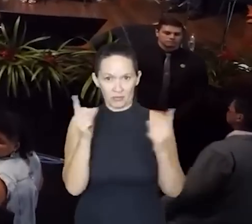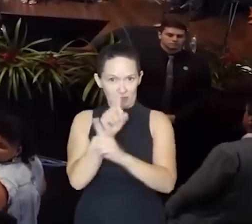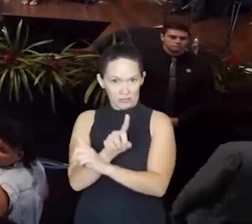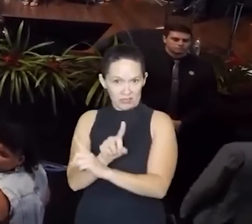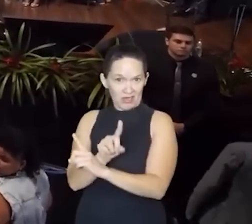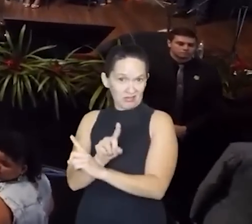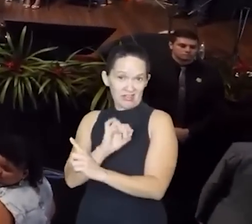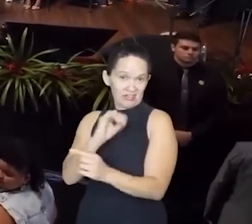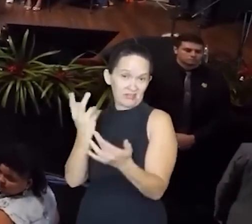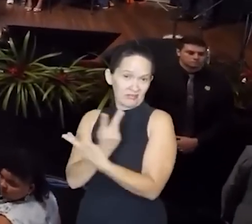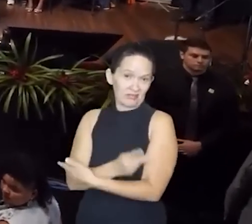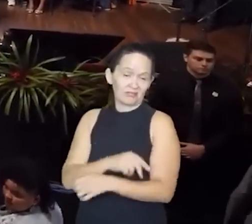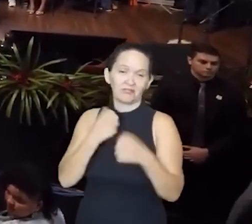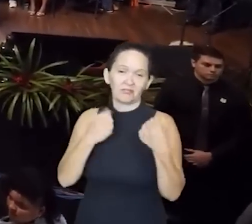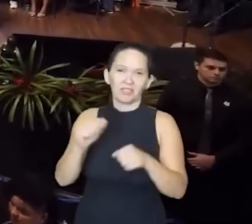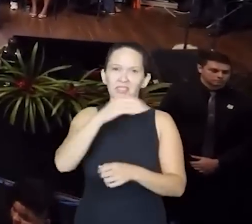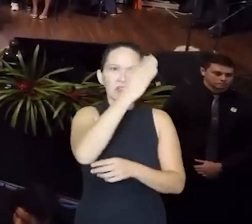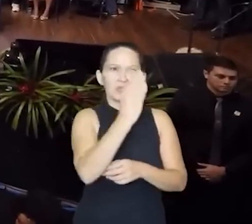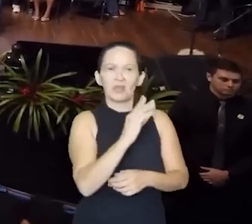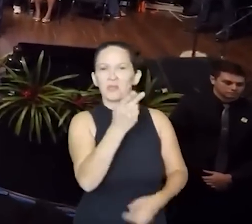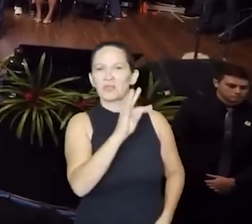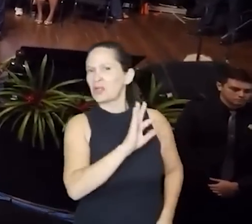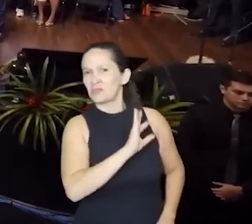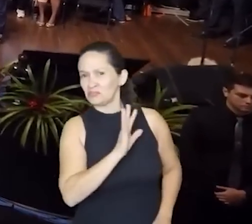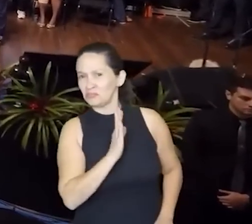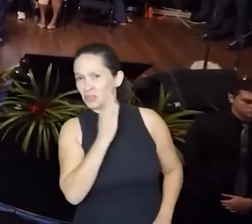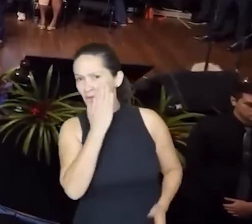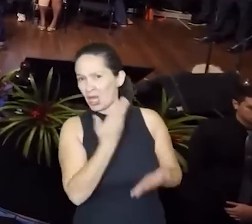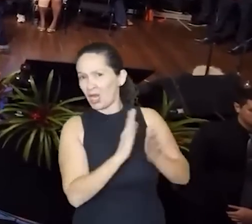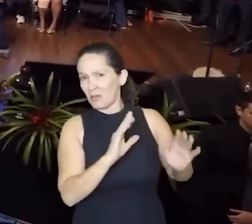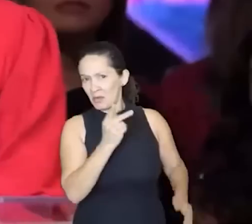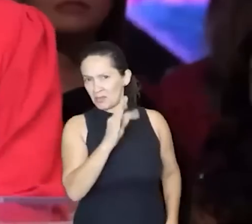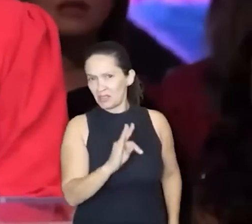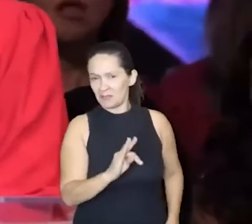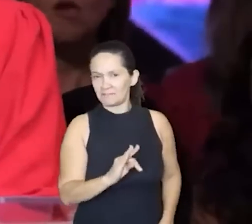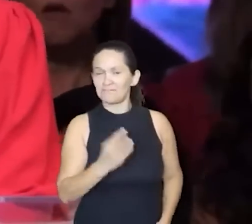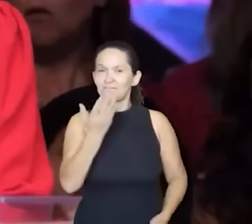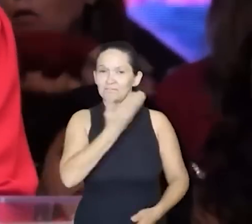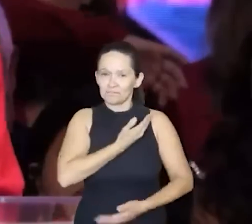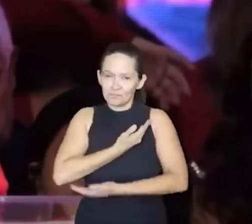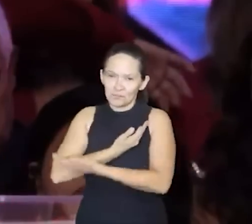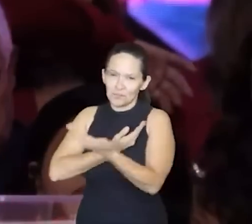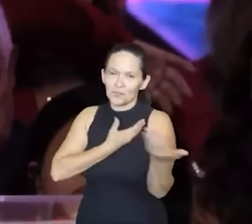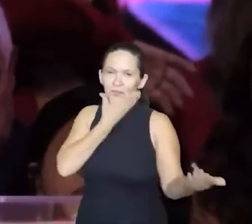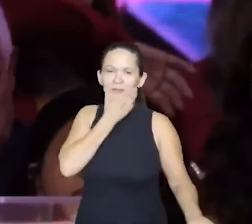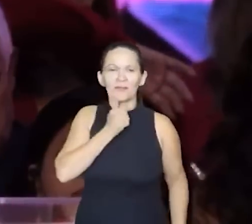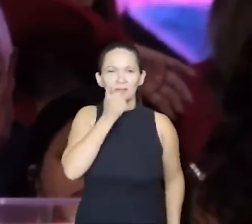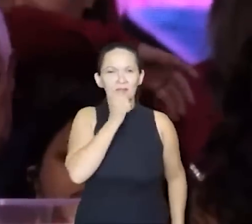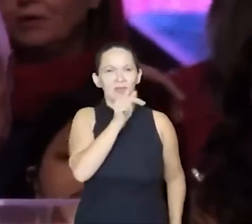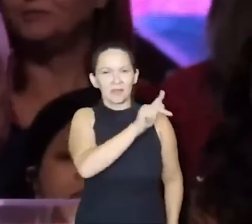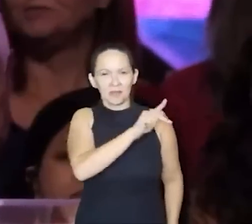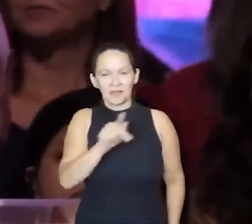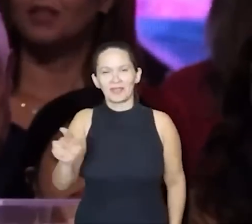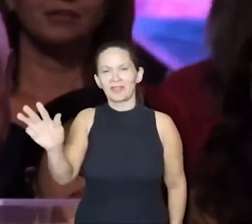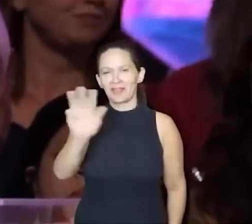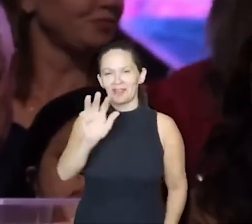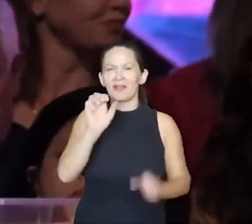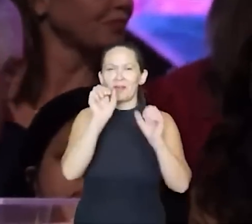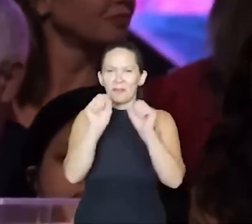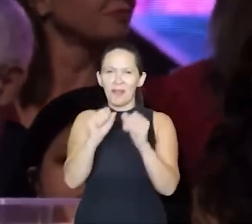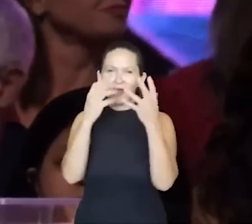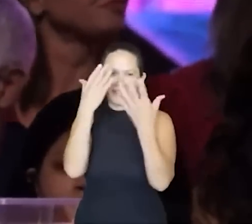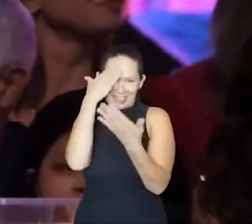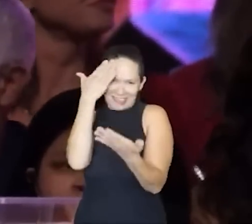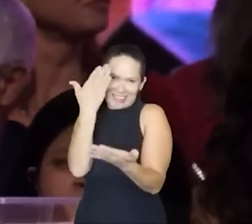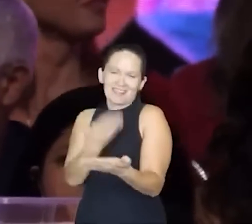não precisaria mais do PT. Companheiros e companheiras, o presidente Lula pode ter a certeza